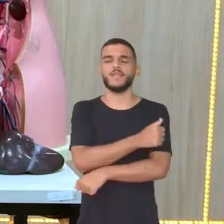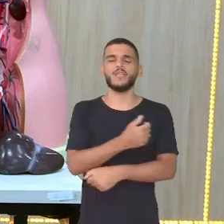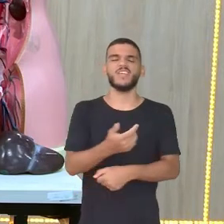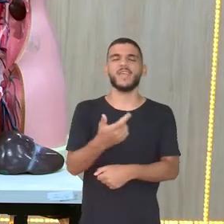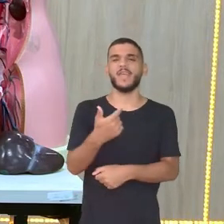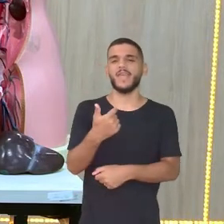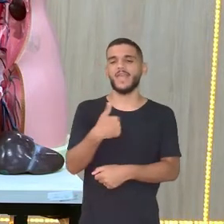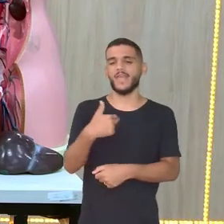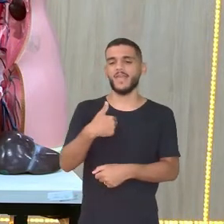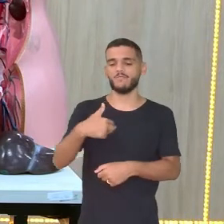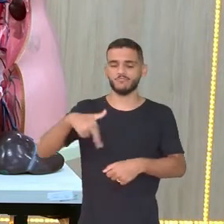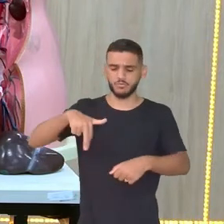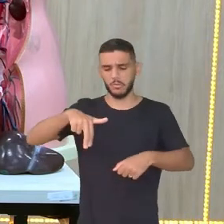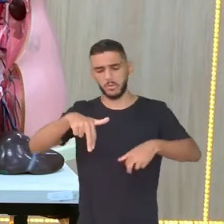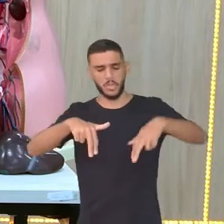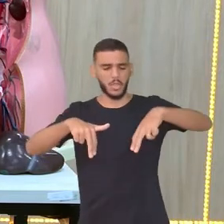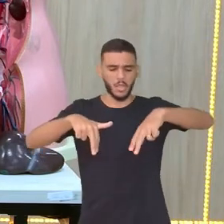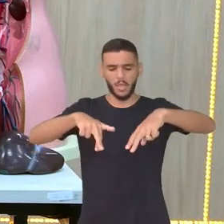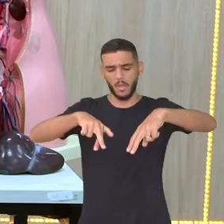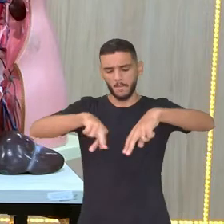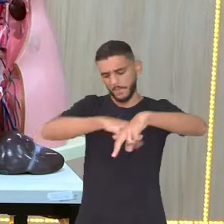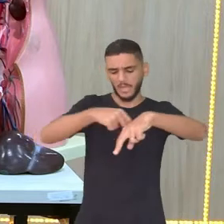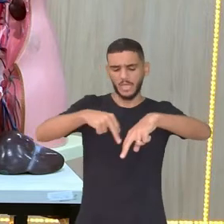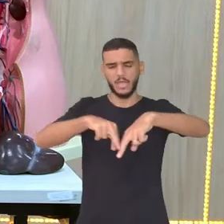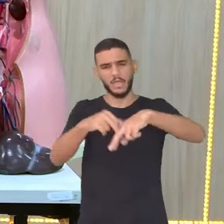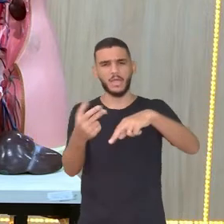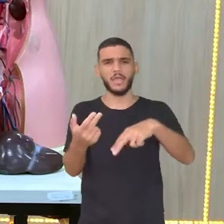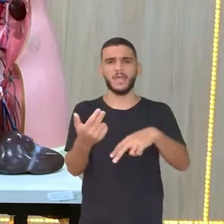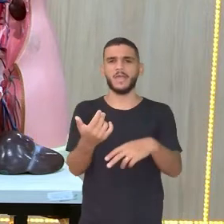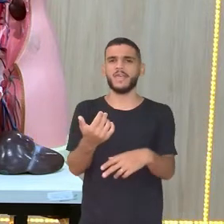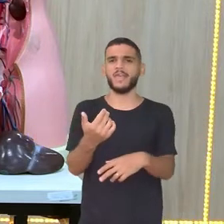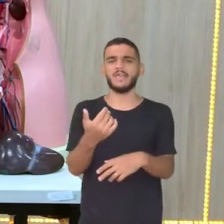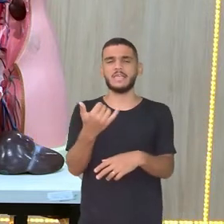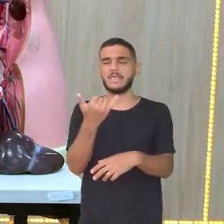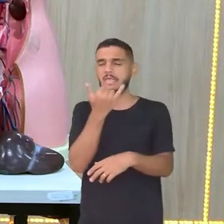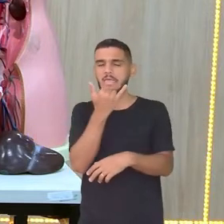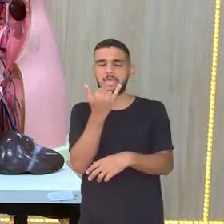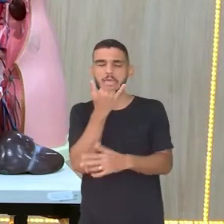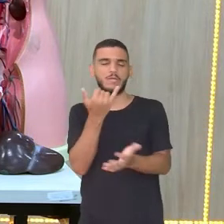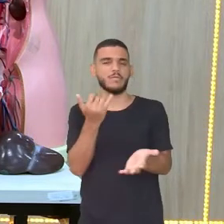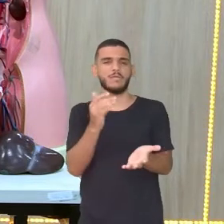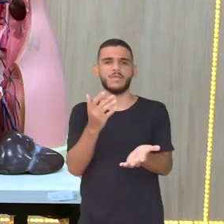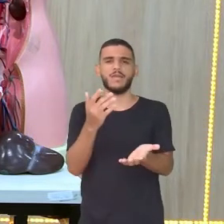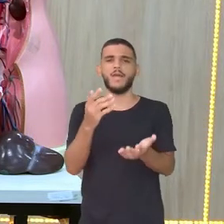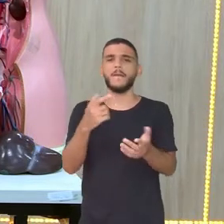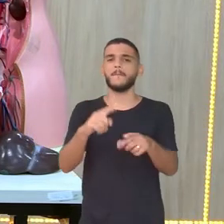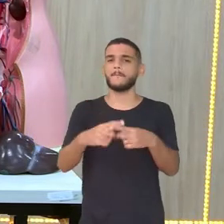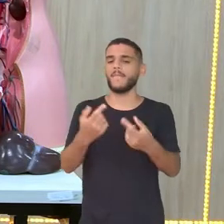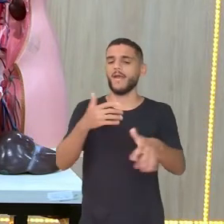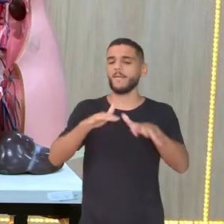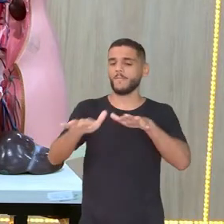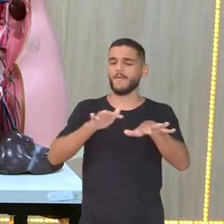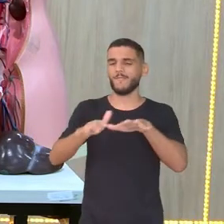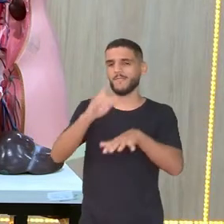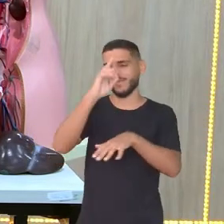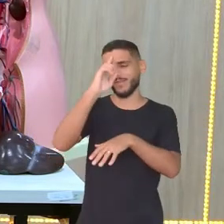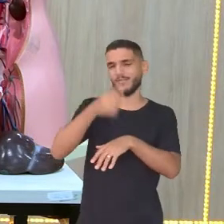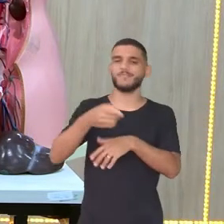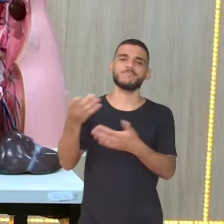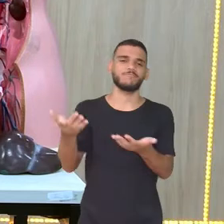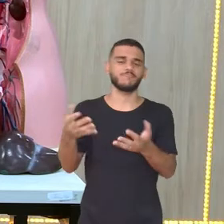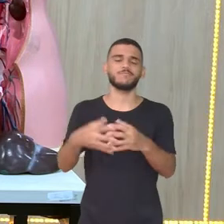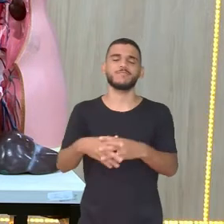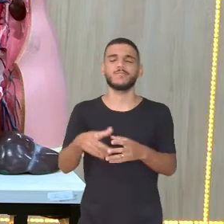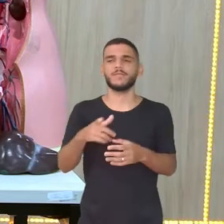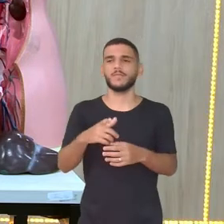passou, eu bati sem querer. Olha o que está dizendo esse tipo de movimento. Olha, realiza movimento voluntário. Então, eu tenho